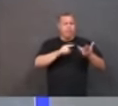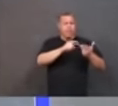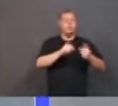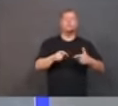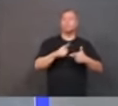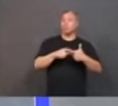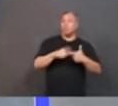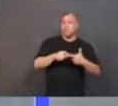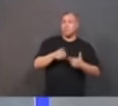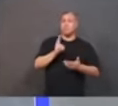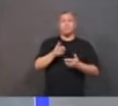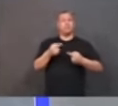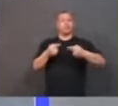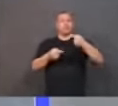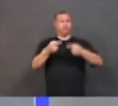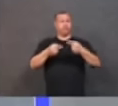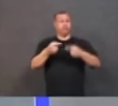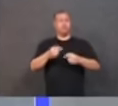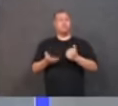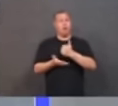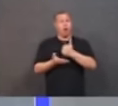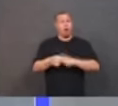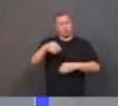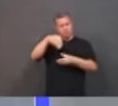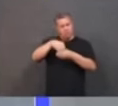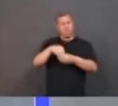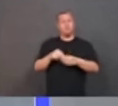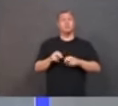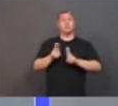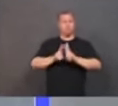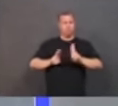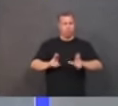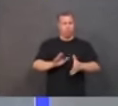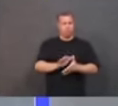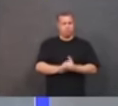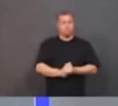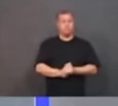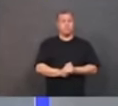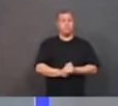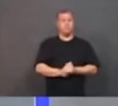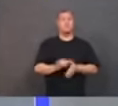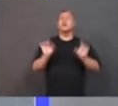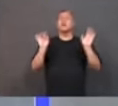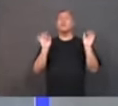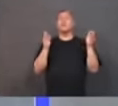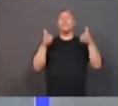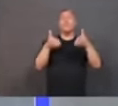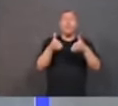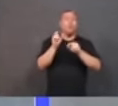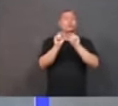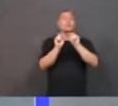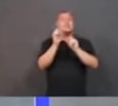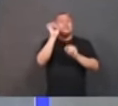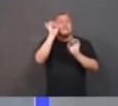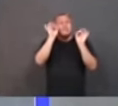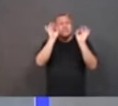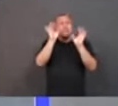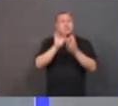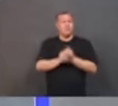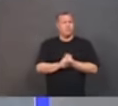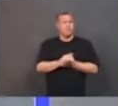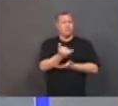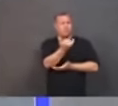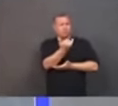sido debatidas fundamentalmente dentro da nossa instituição. Especificamente em relação às